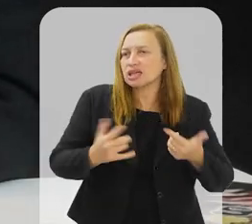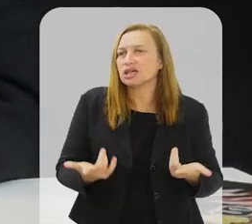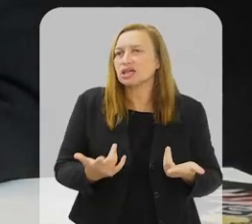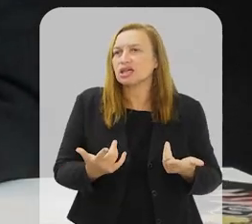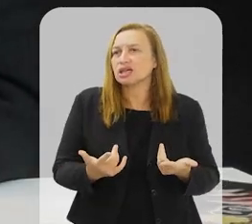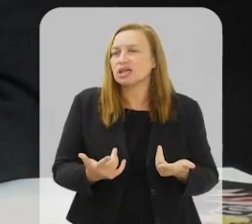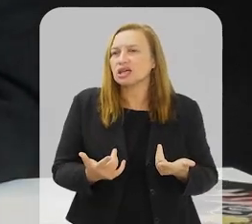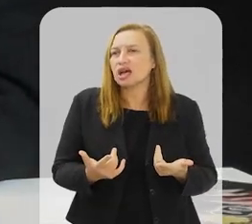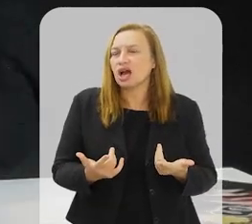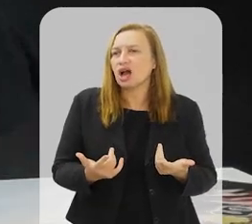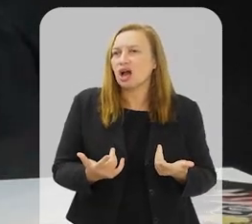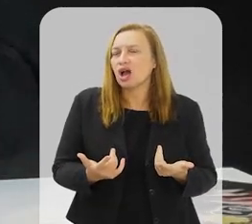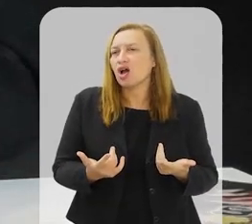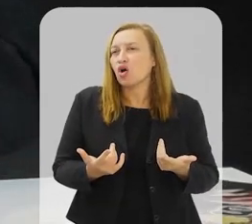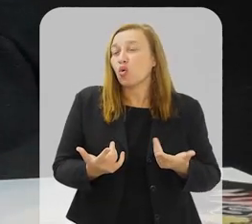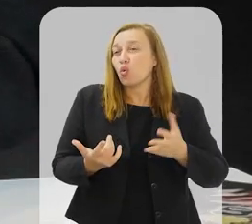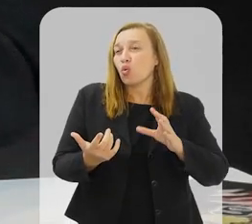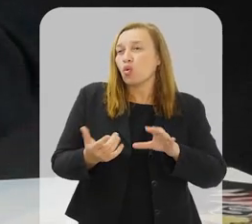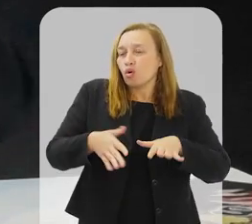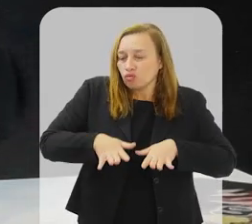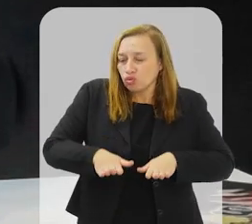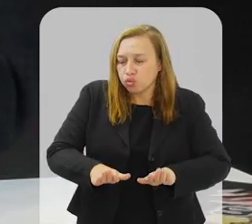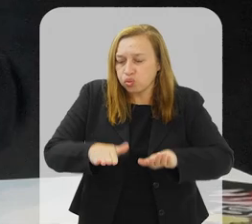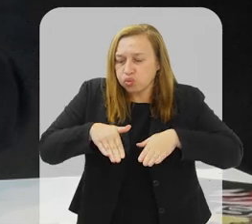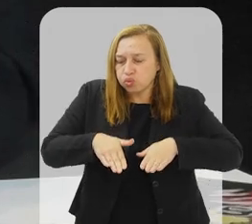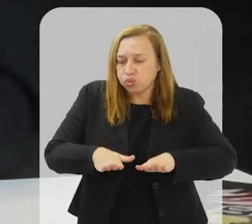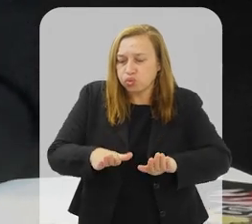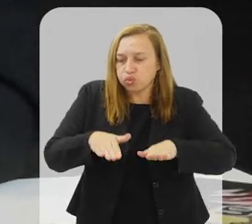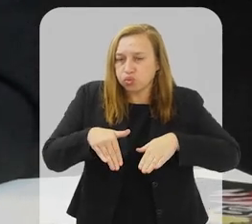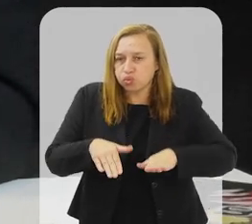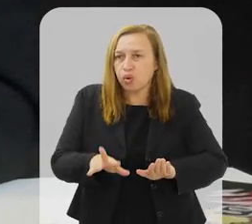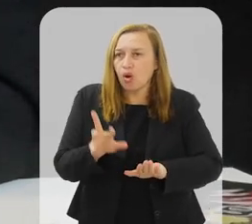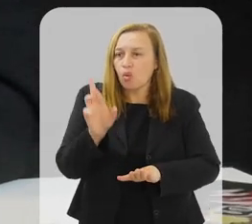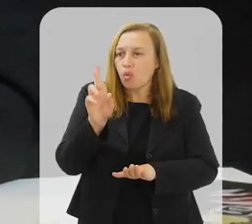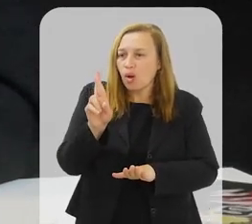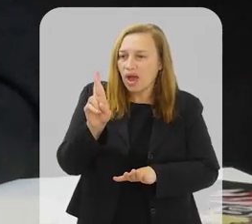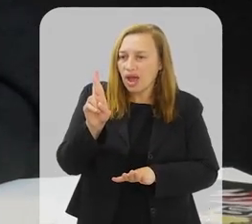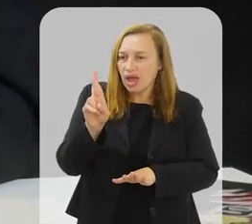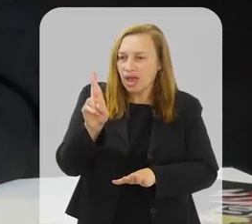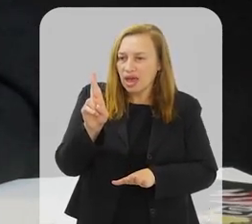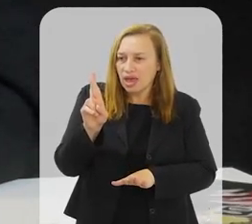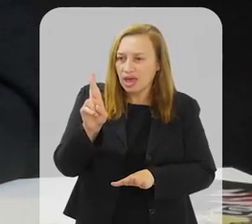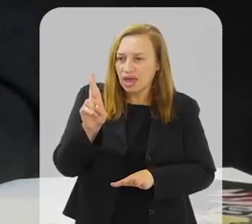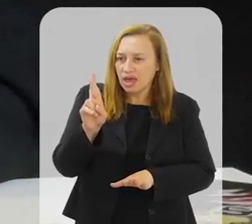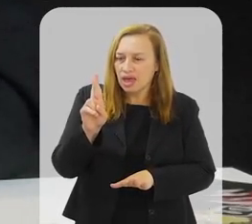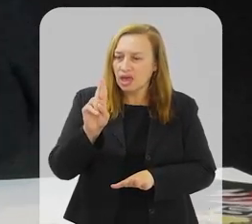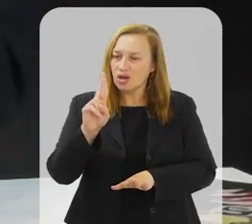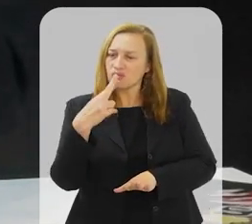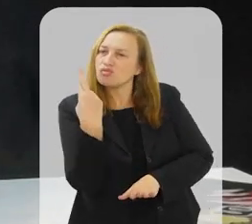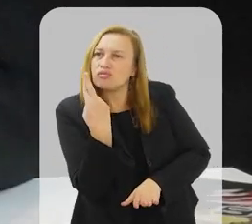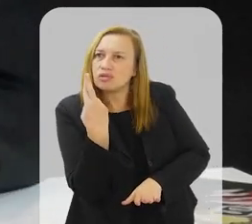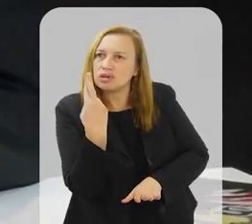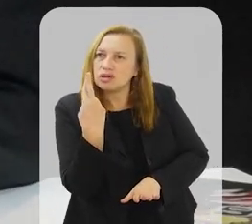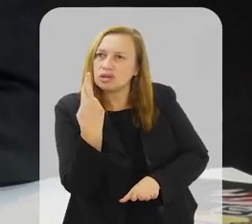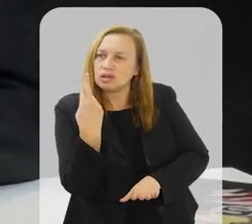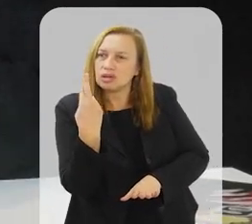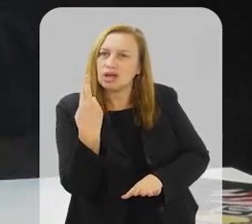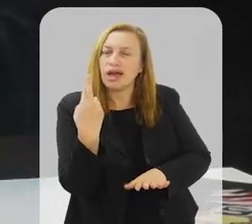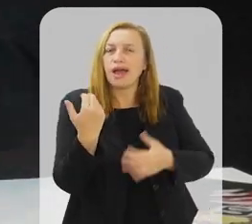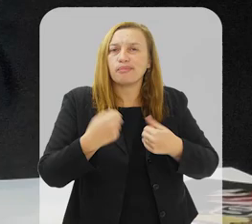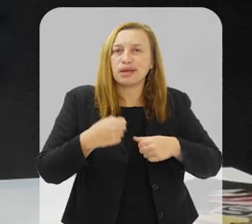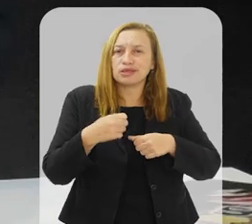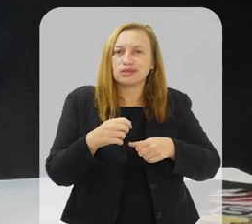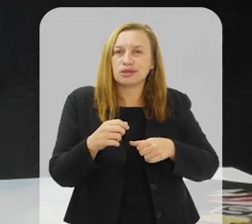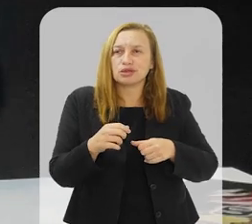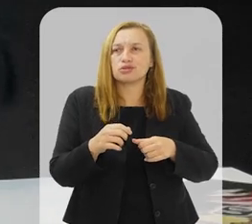e nossa costureiro montou o o r ao contrário e tinha acabado o material o r tá ao contrário meu Deus